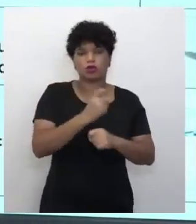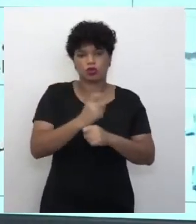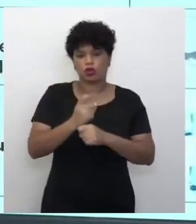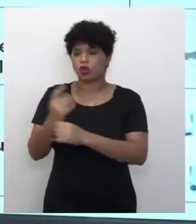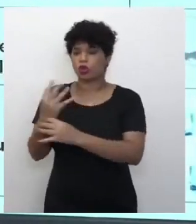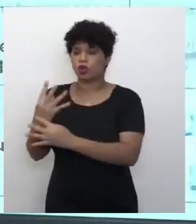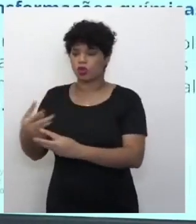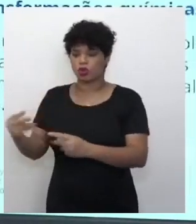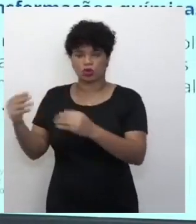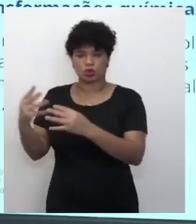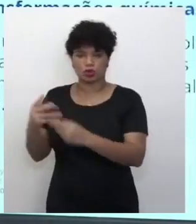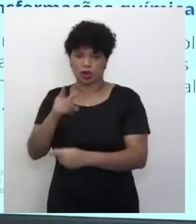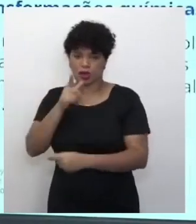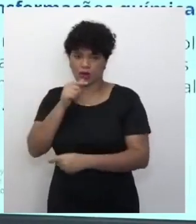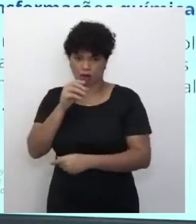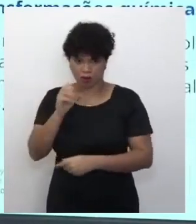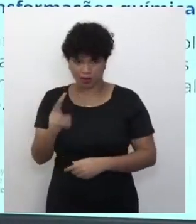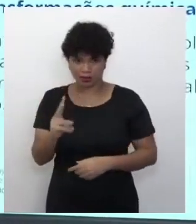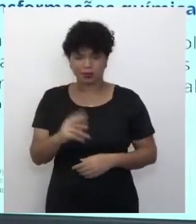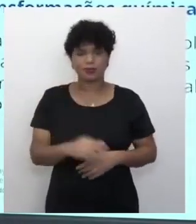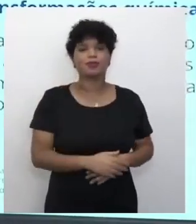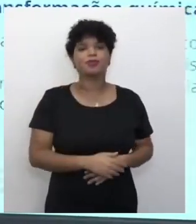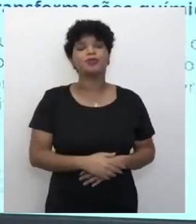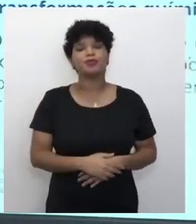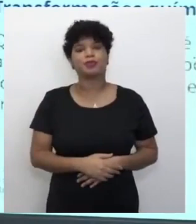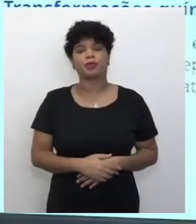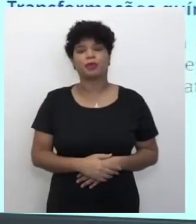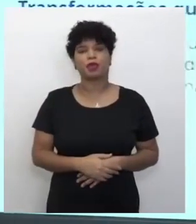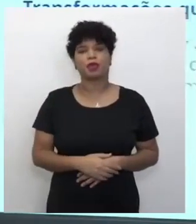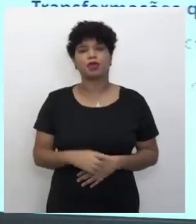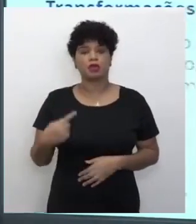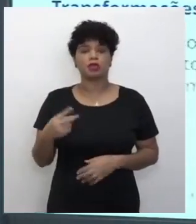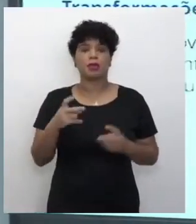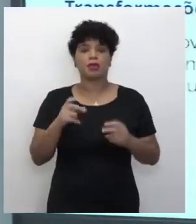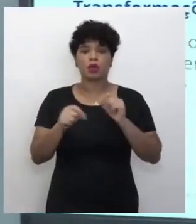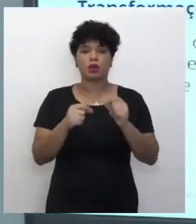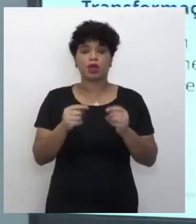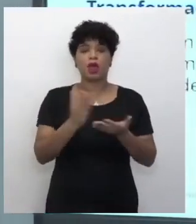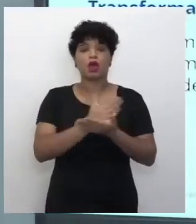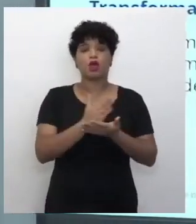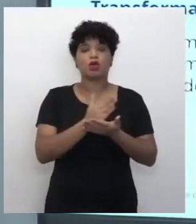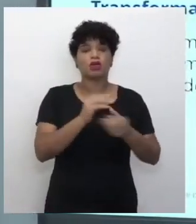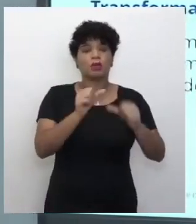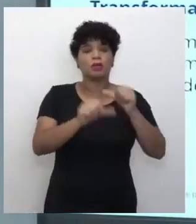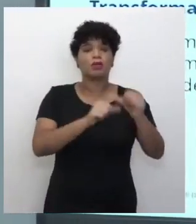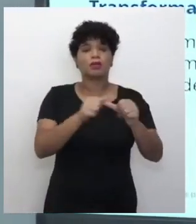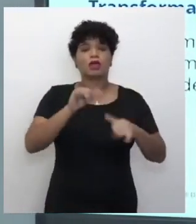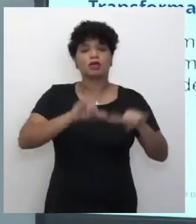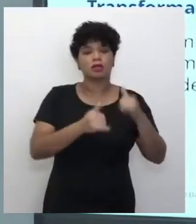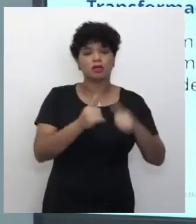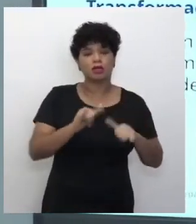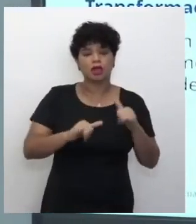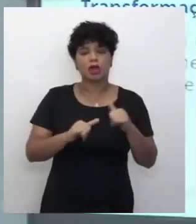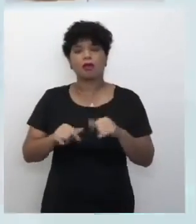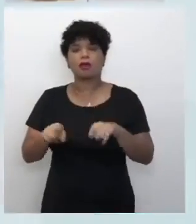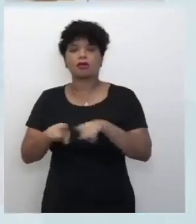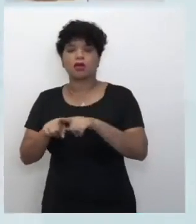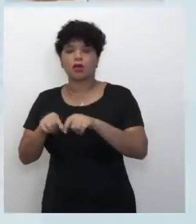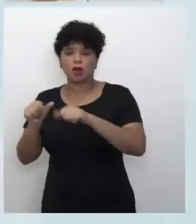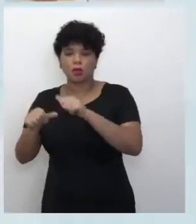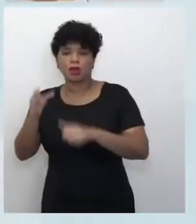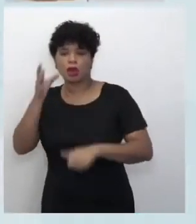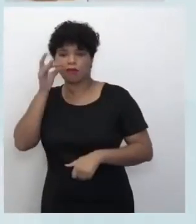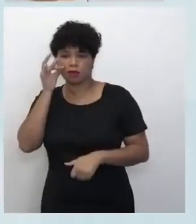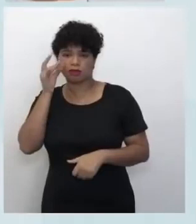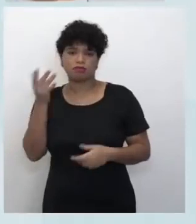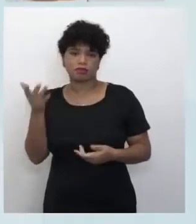líquido, ok? E aí nós temos fenômenos físicos e químicos, ok? Como eu acabei de